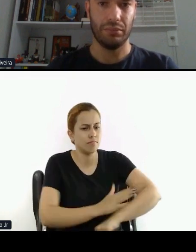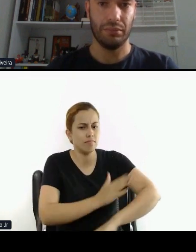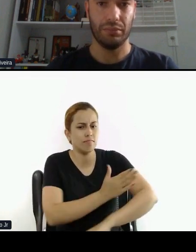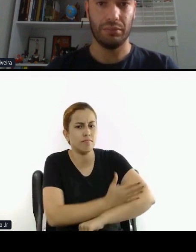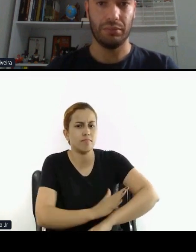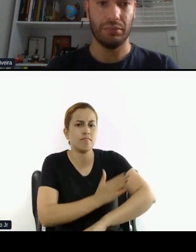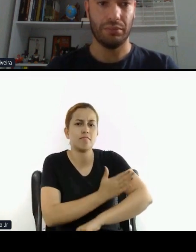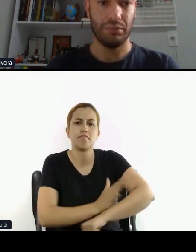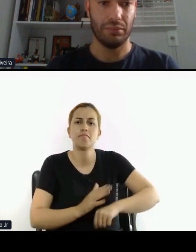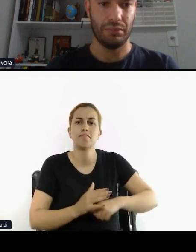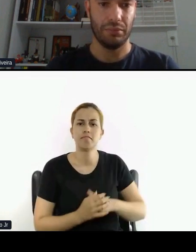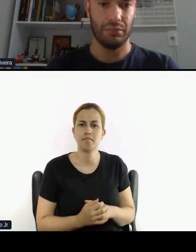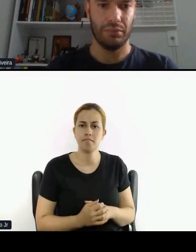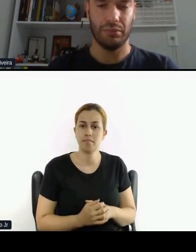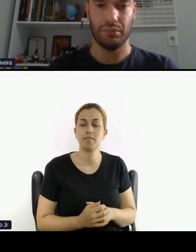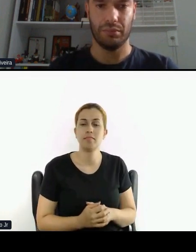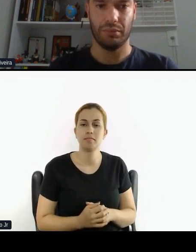com